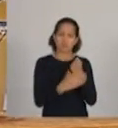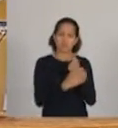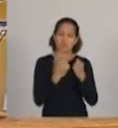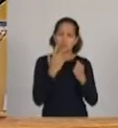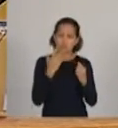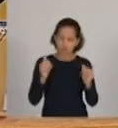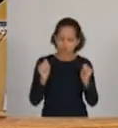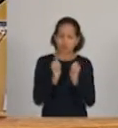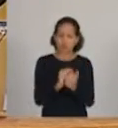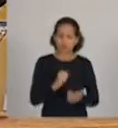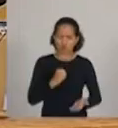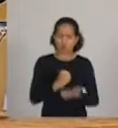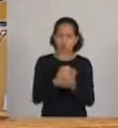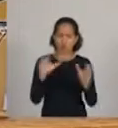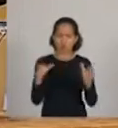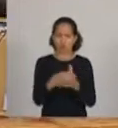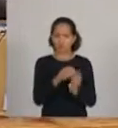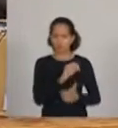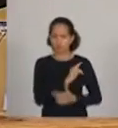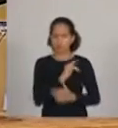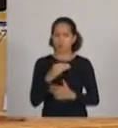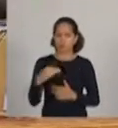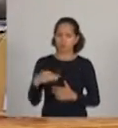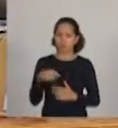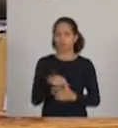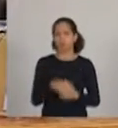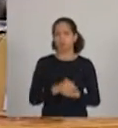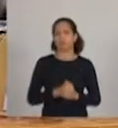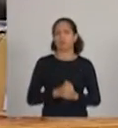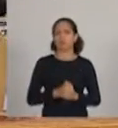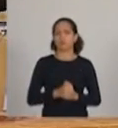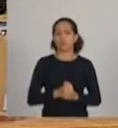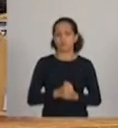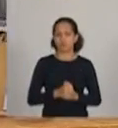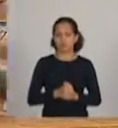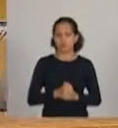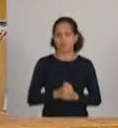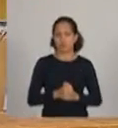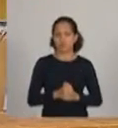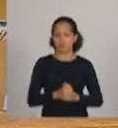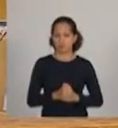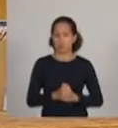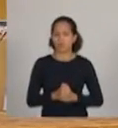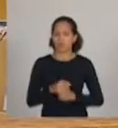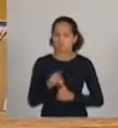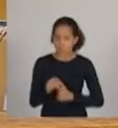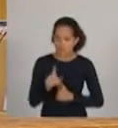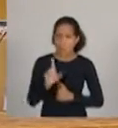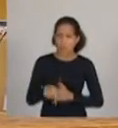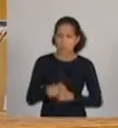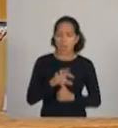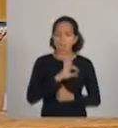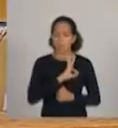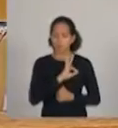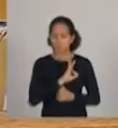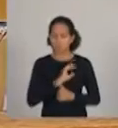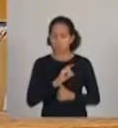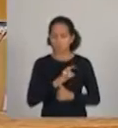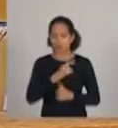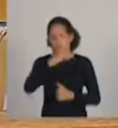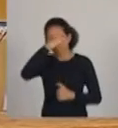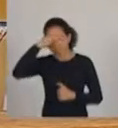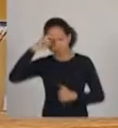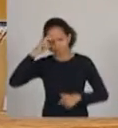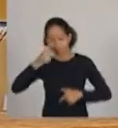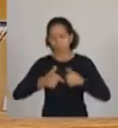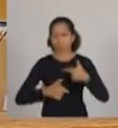policiais para que esses que já estão nos quadros, que já são policiais, que já estão dando sangue, para